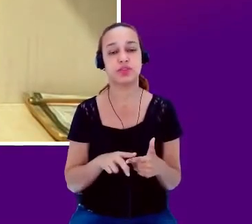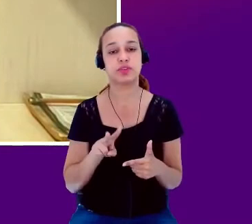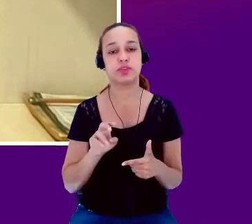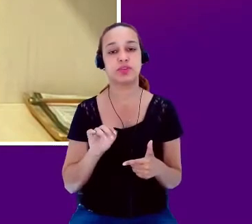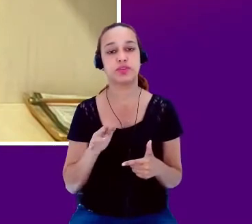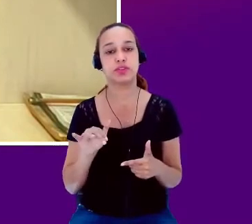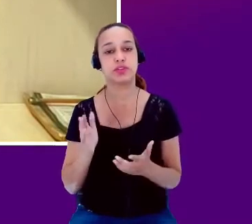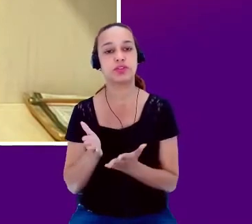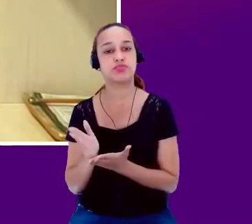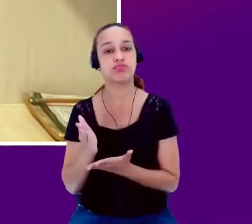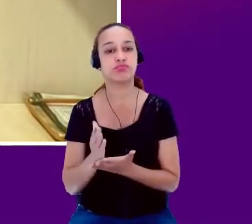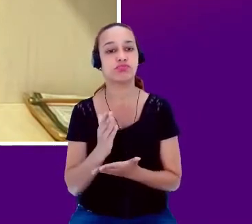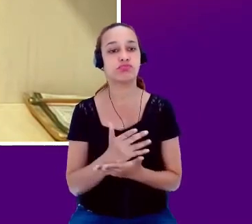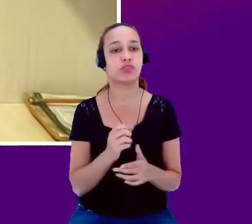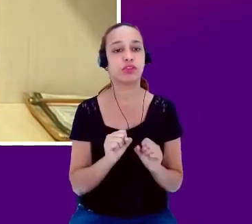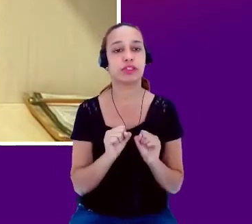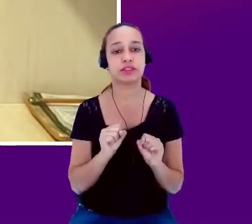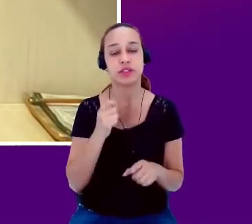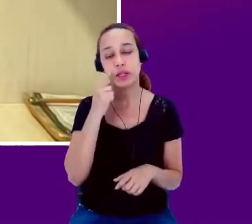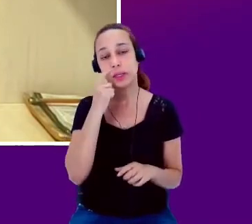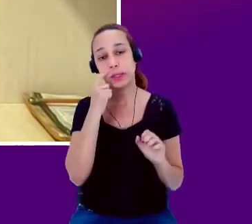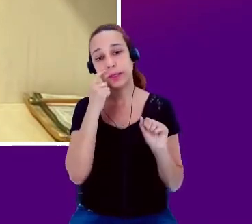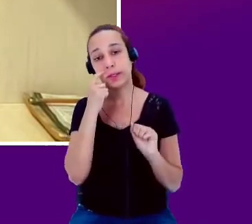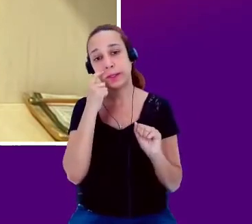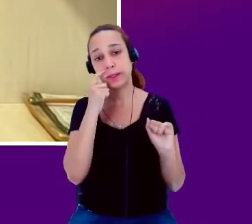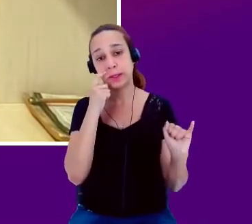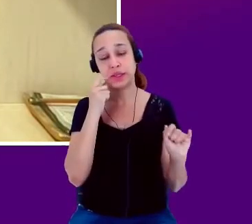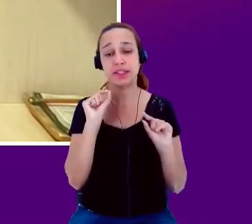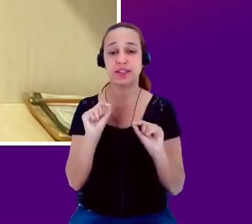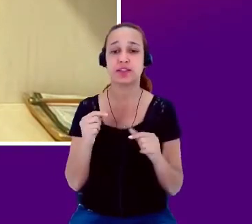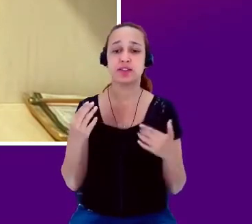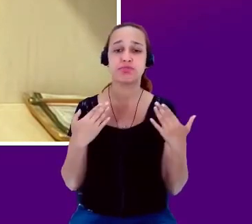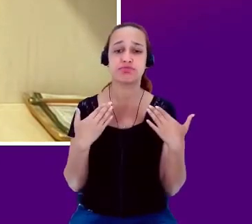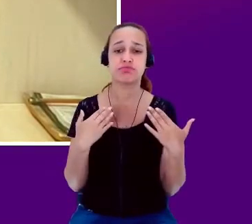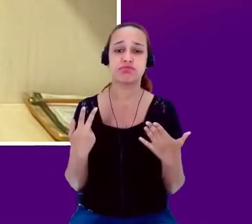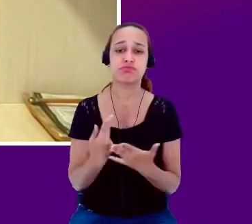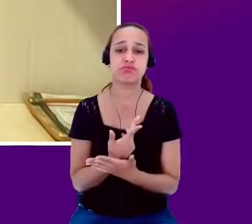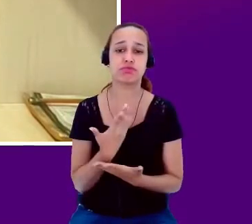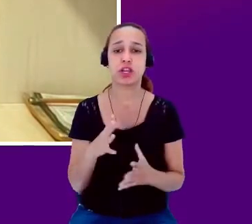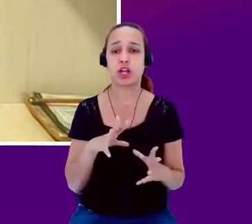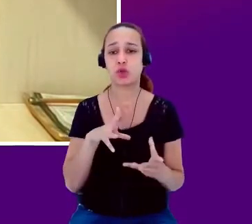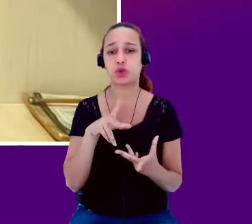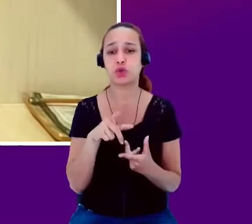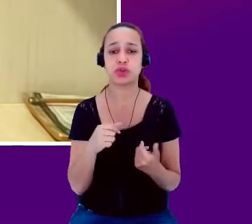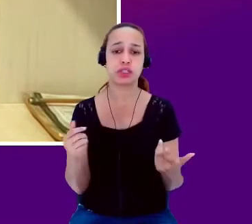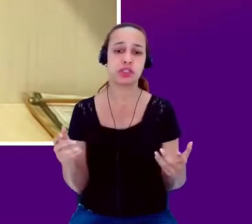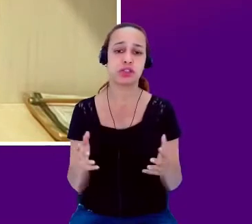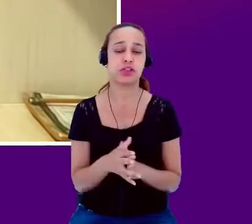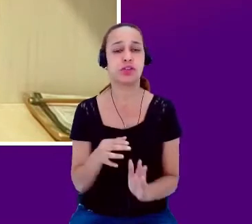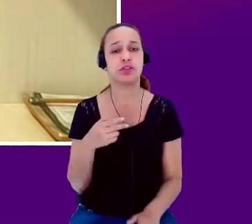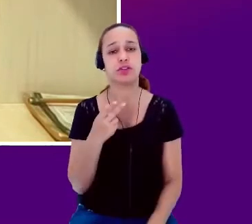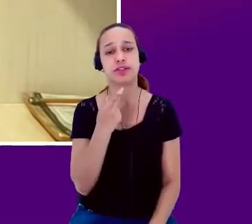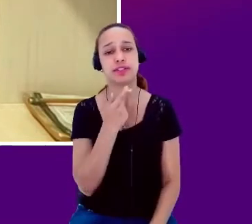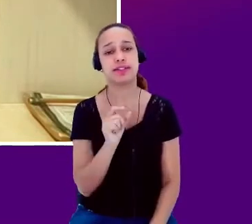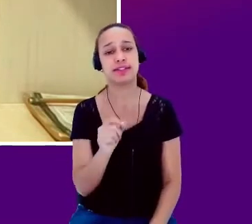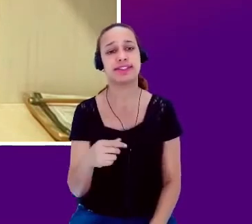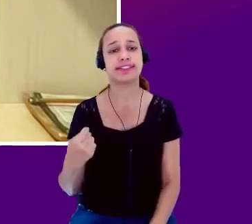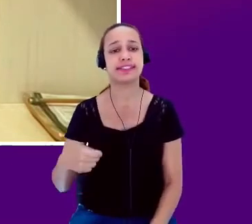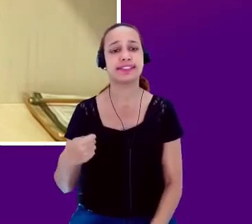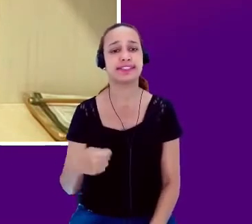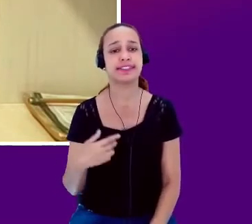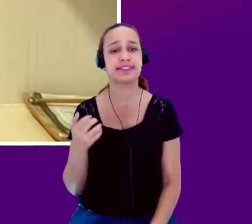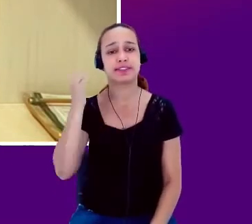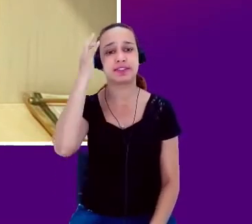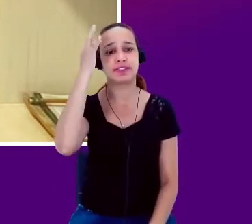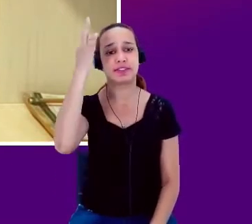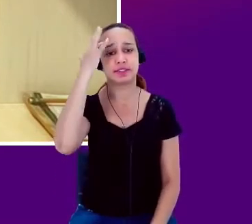discriminação em sistemas de inteligência artificial, que é um debate que acontece no mundo inteiro, né? E eu diria que a necessidade de reflexão